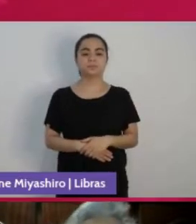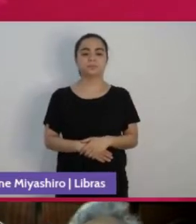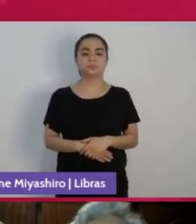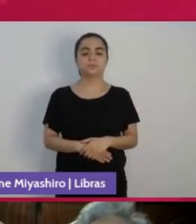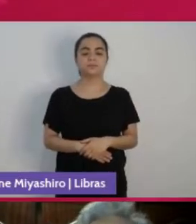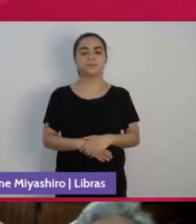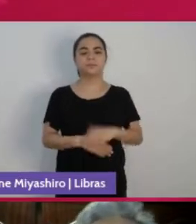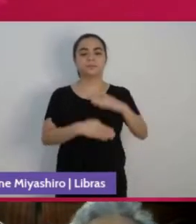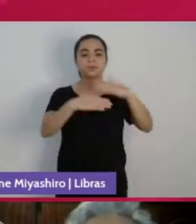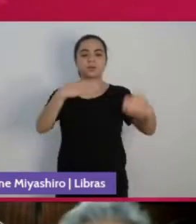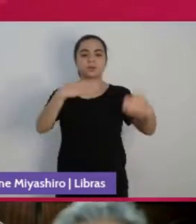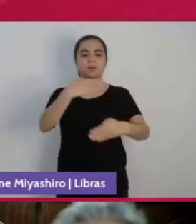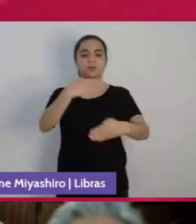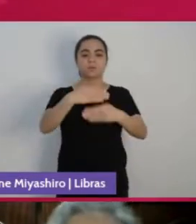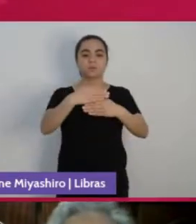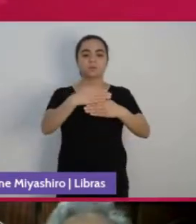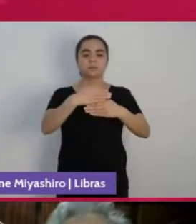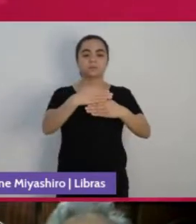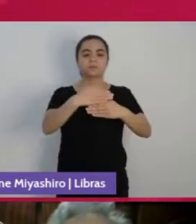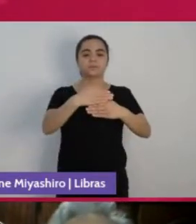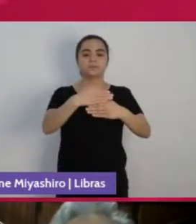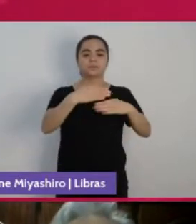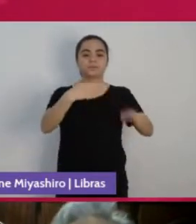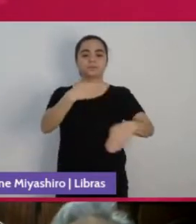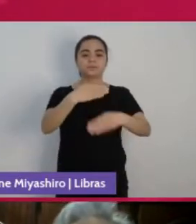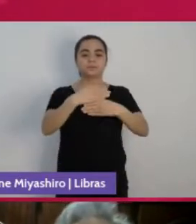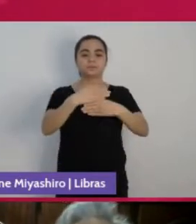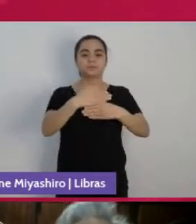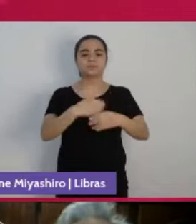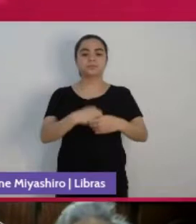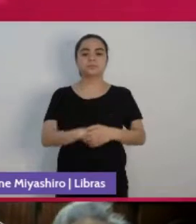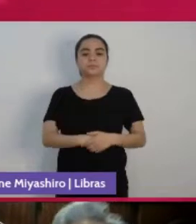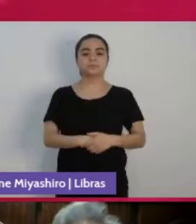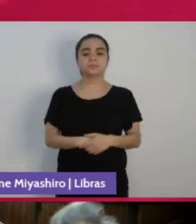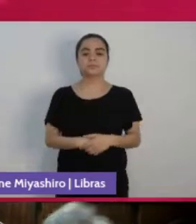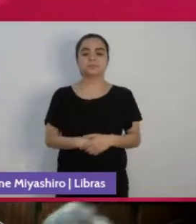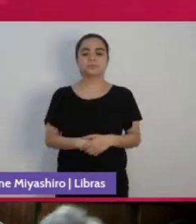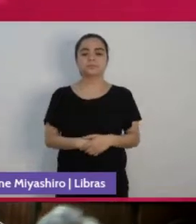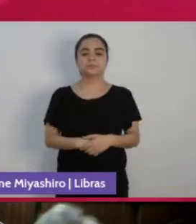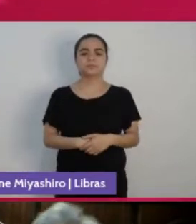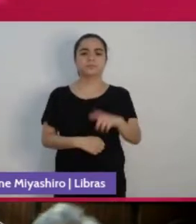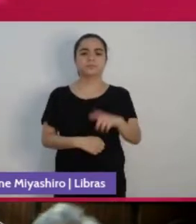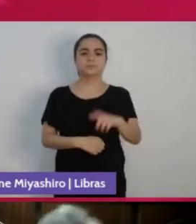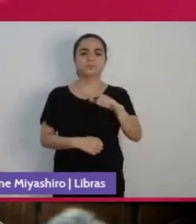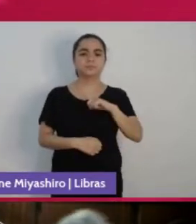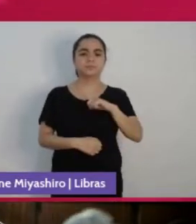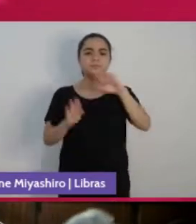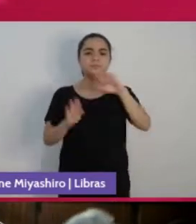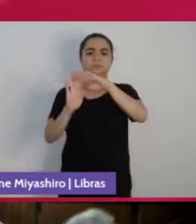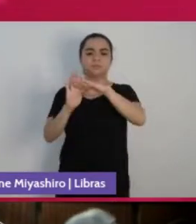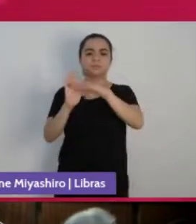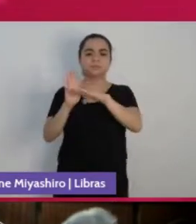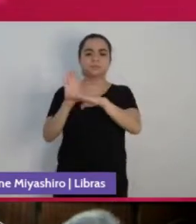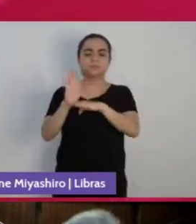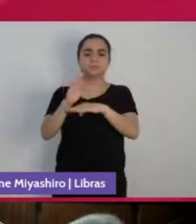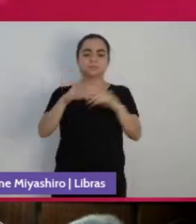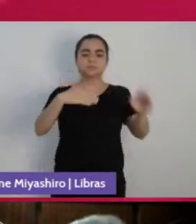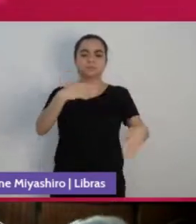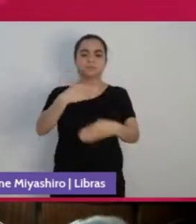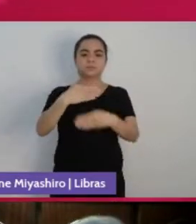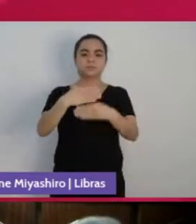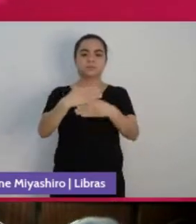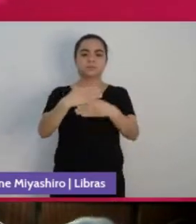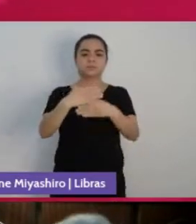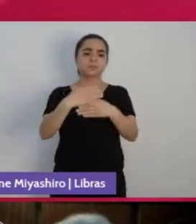Incidências complementares. Vamos lá. A gente tem uma lista de incidências complementares, não vai dar